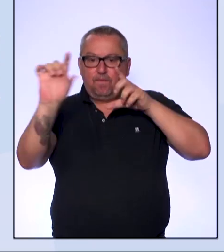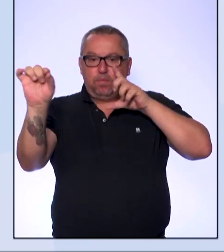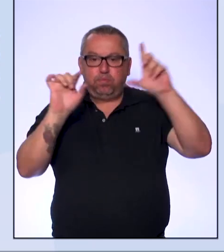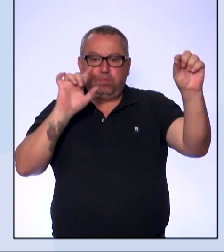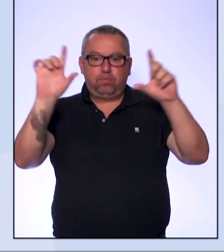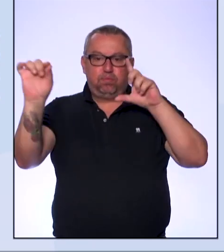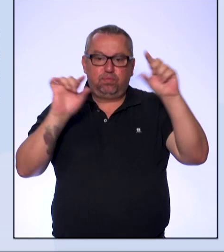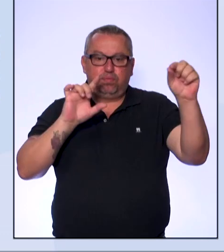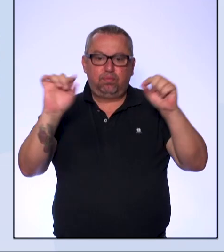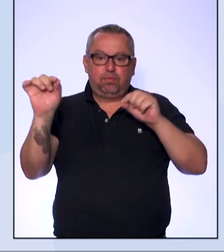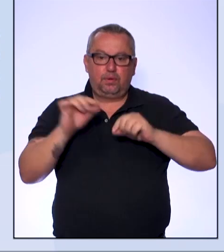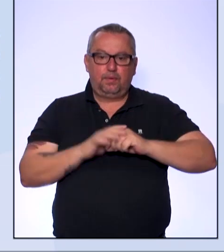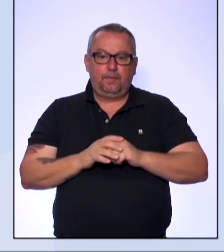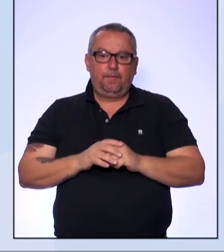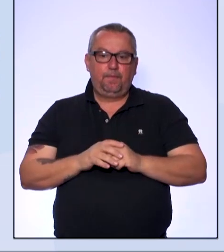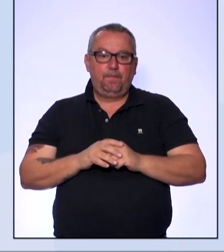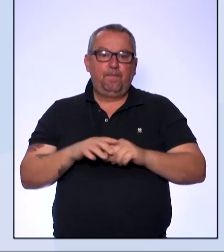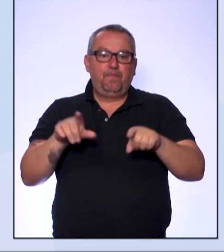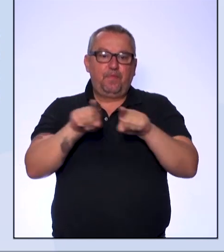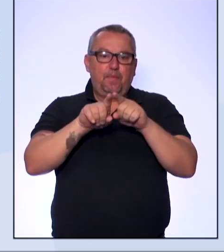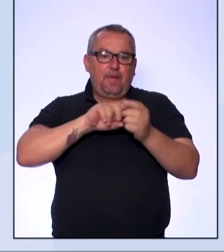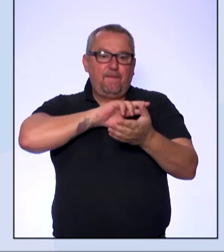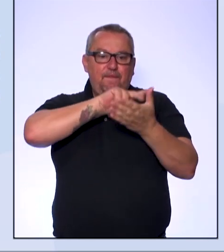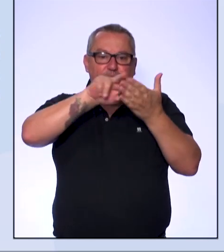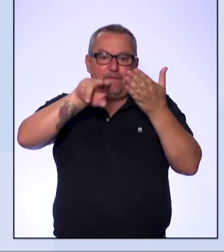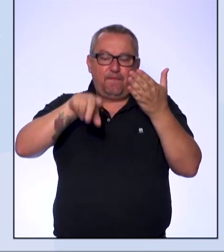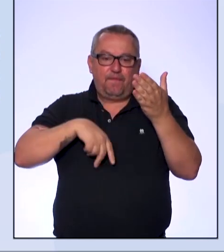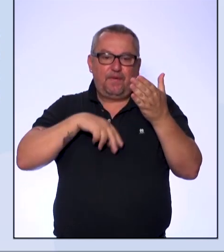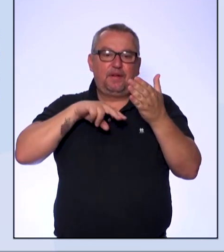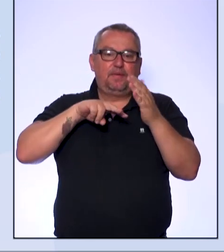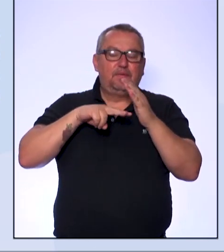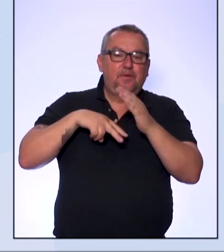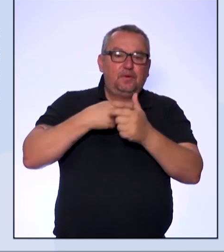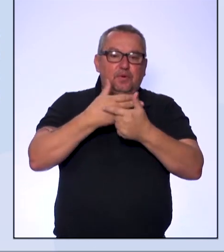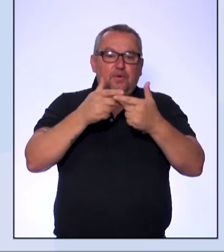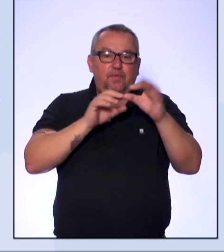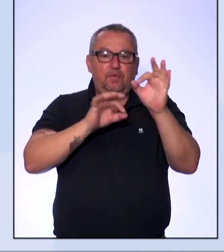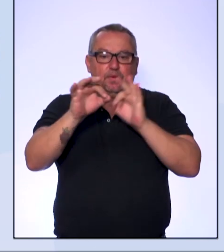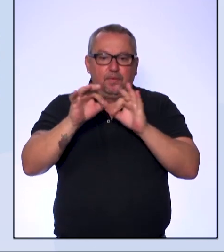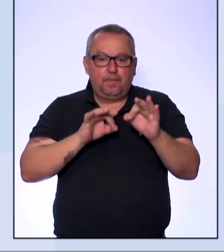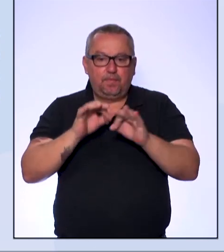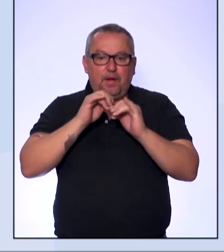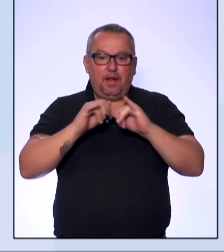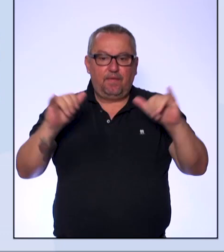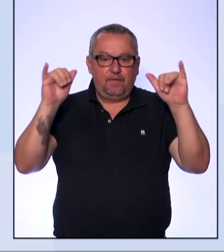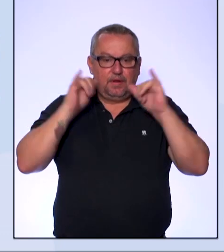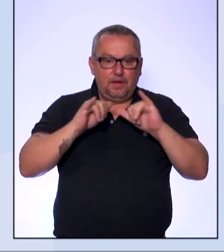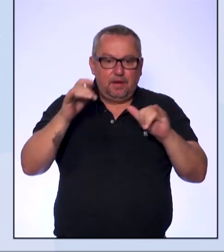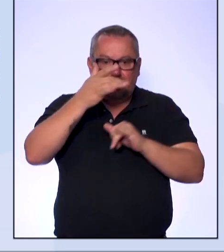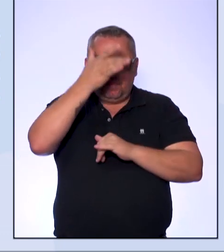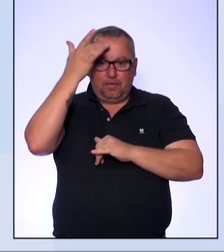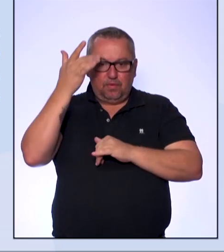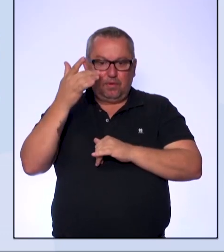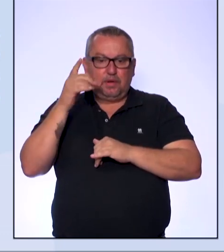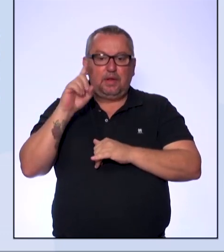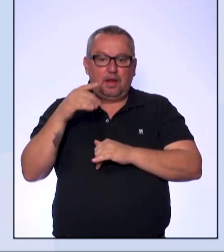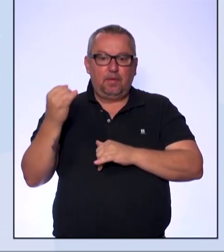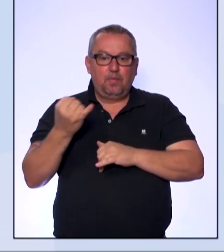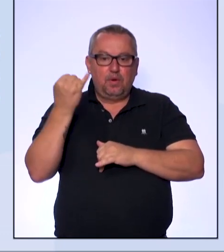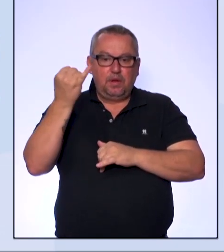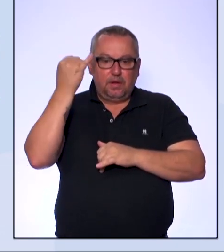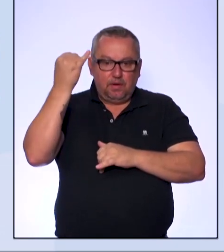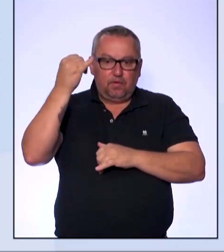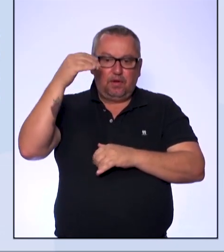os cientistas. Várias organizações vêm trabalhando em campanhas para informar as pessoas quanto à importância das